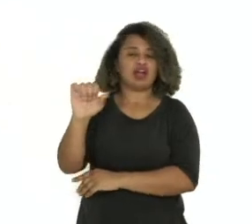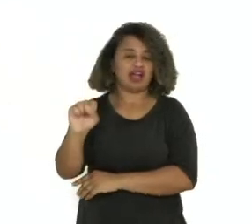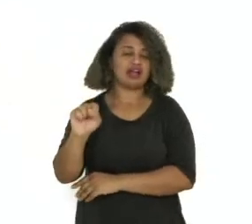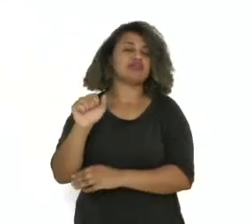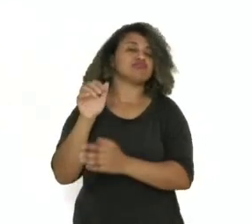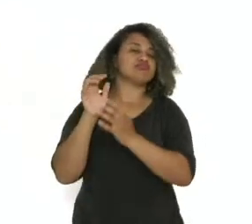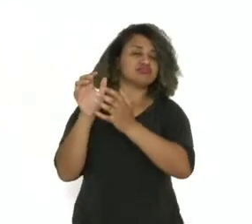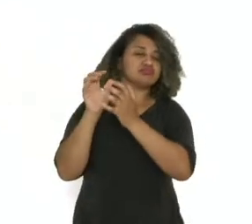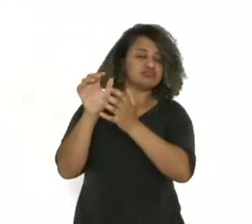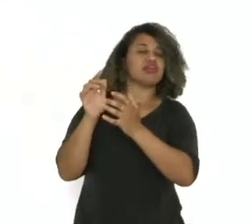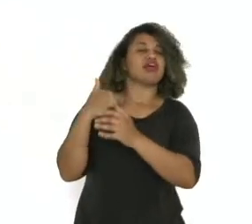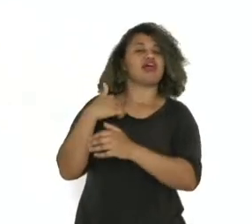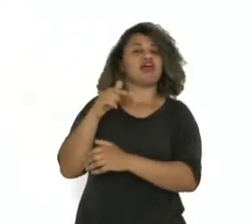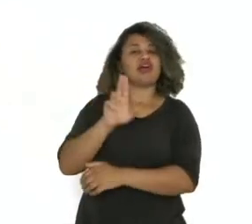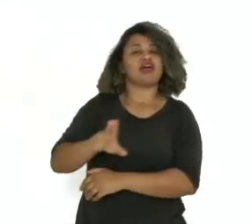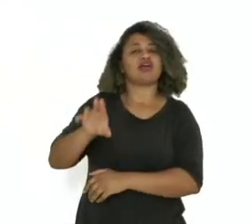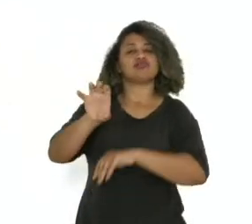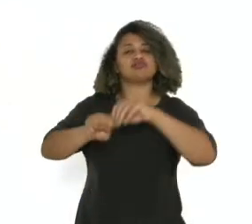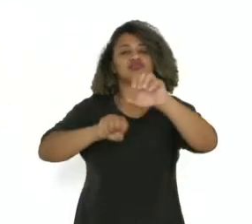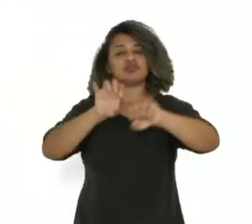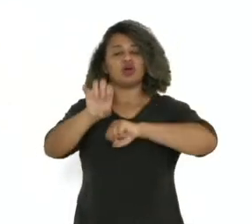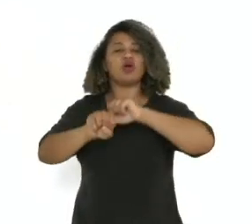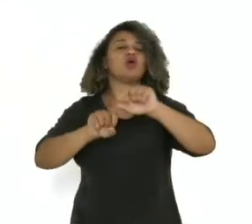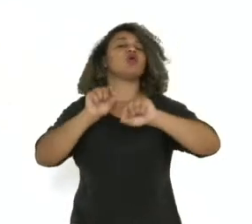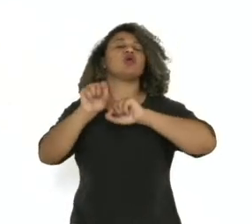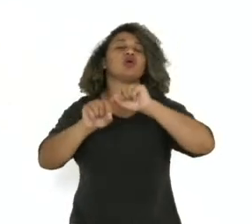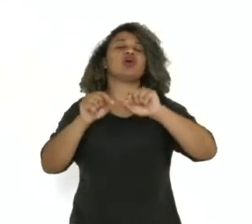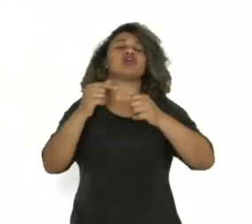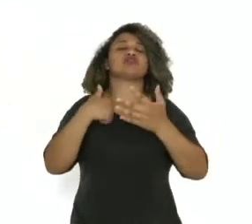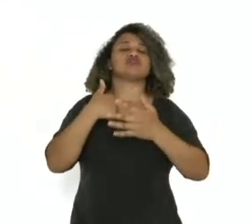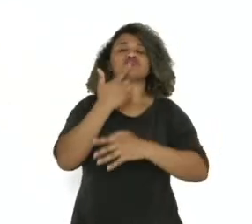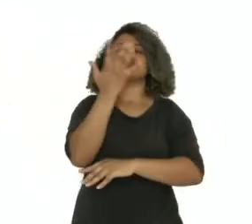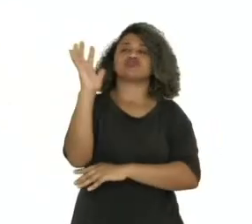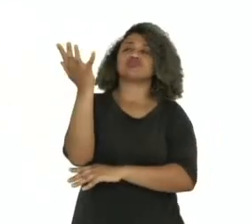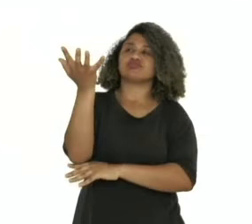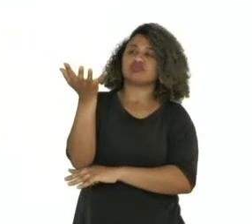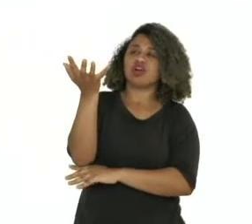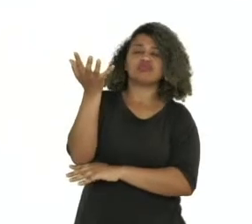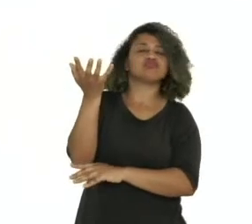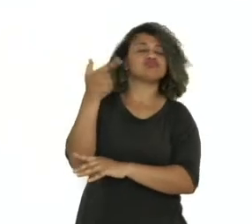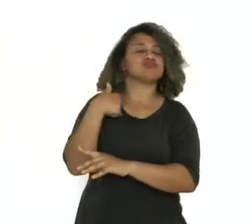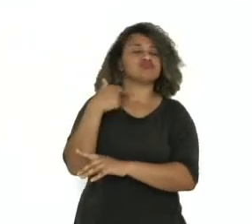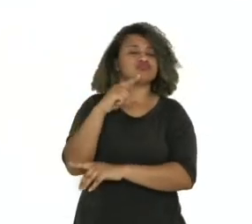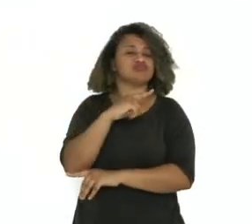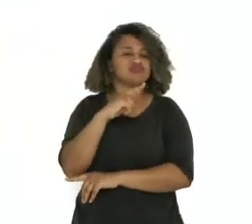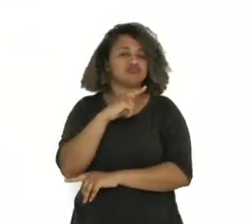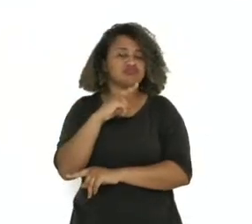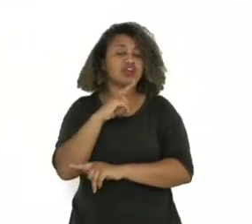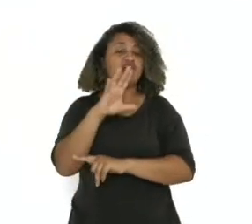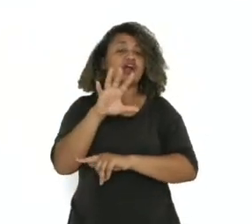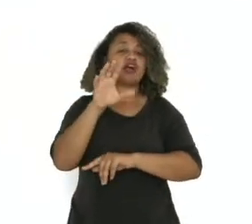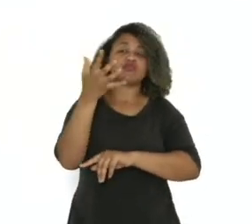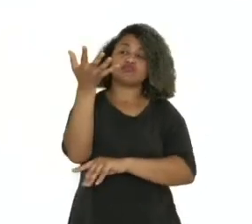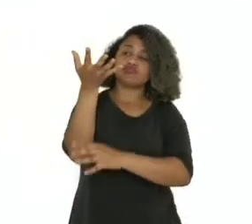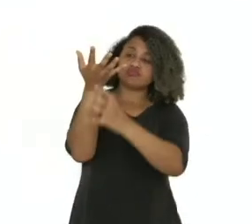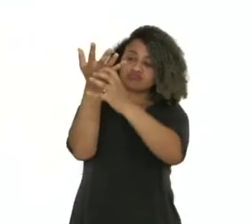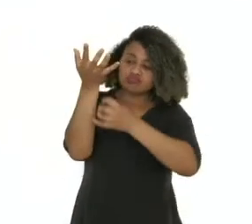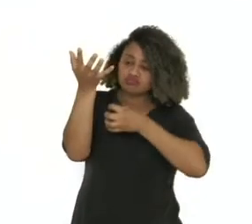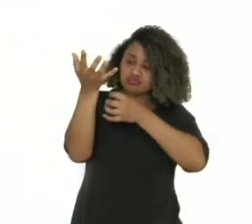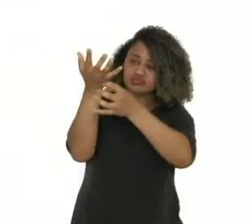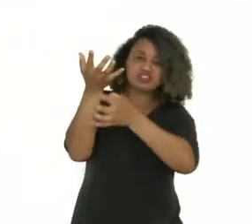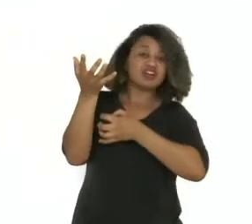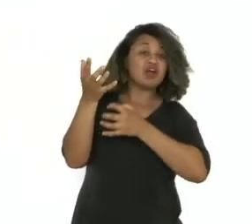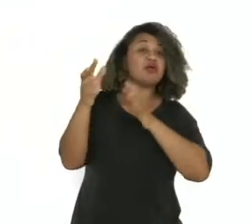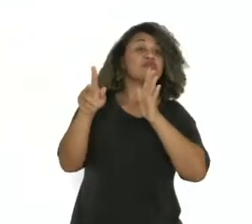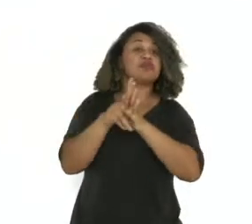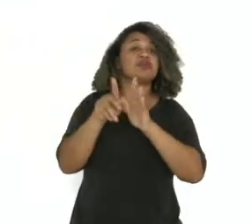muito utilizada a extração, né, das palmeiras e dos coqueiros ali, que serve como